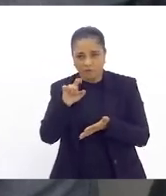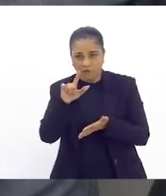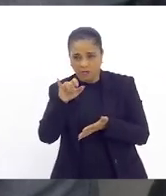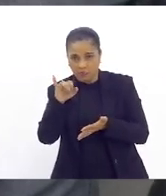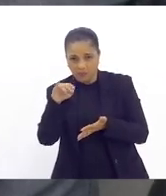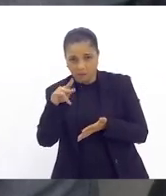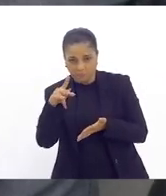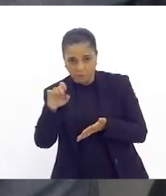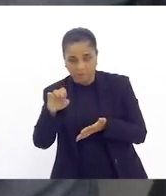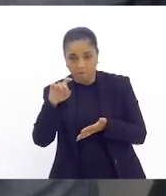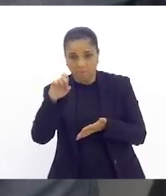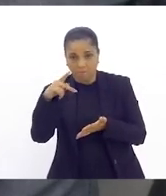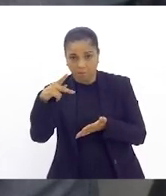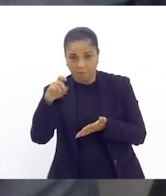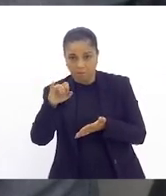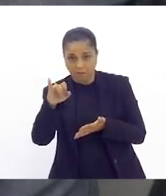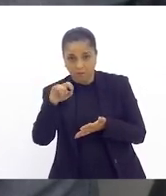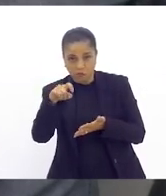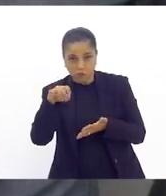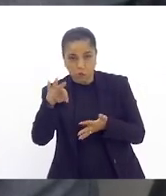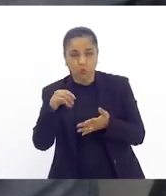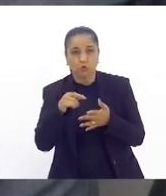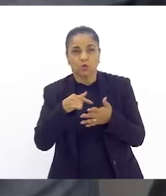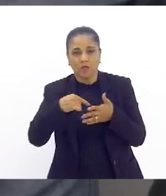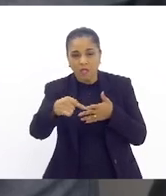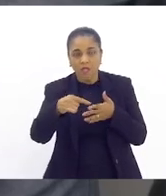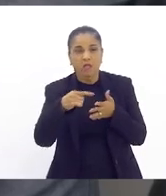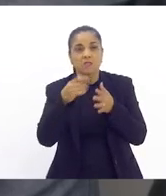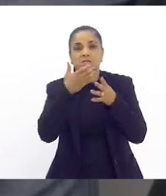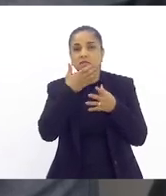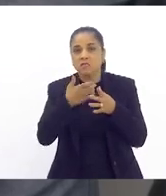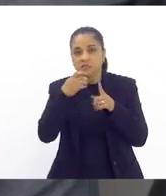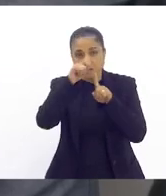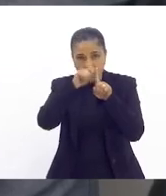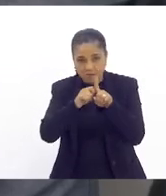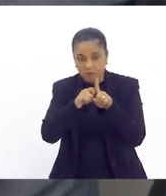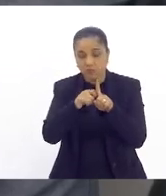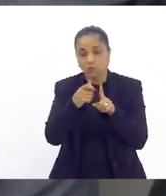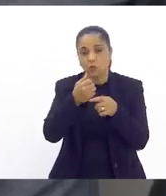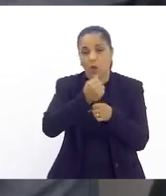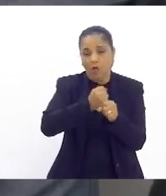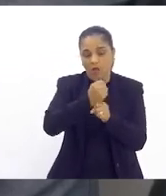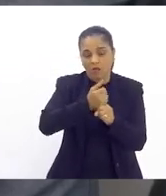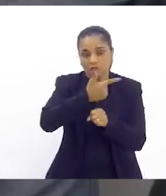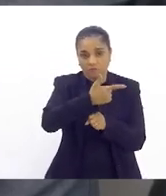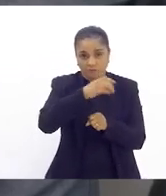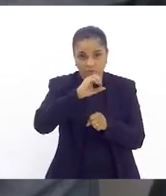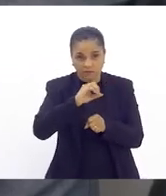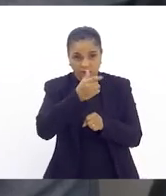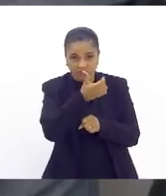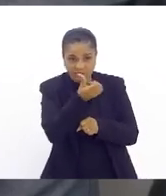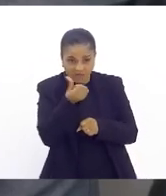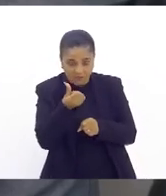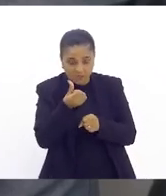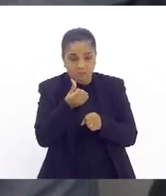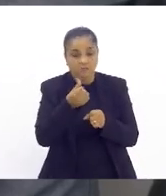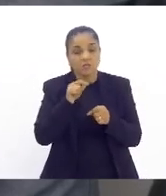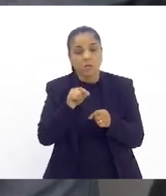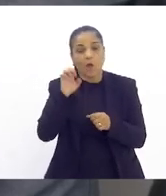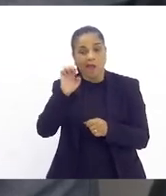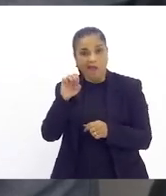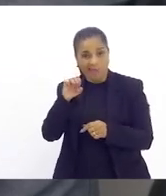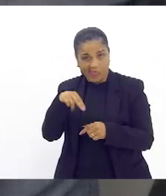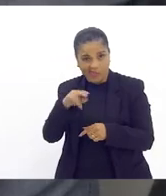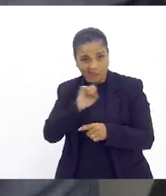encerra em Dezembro né a de 26 e que há a manifestação da enu deve ocorrer com três anos de antecedência